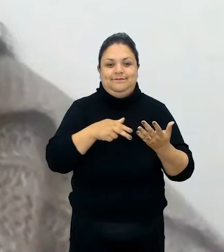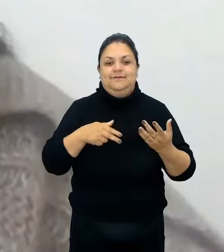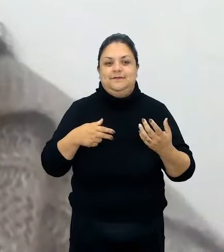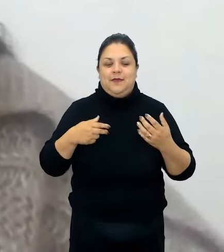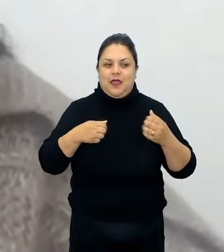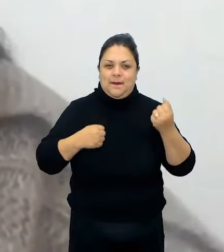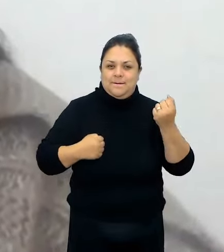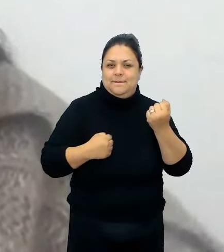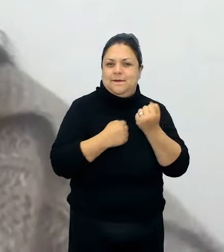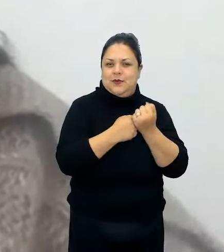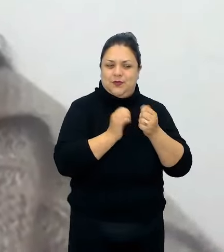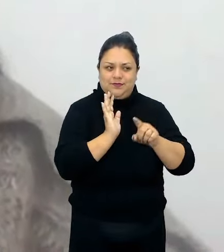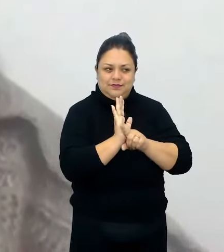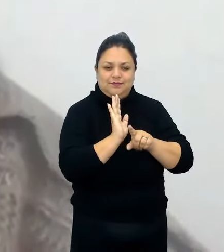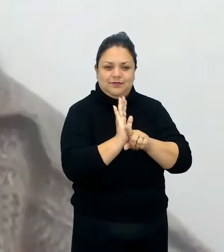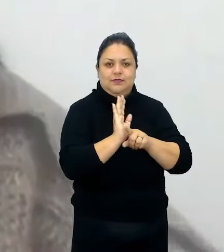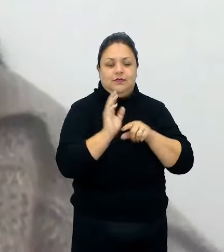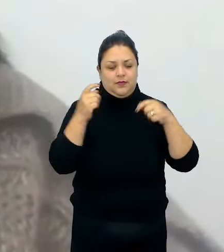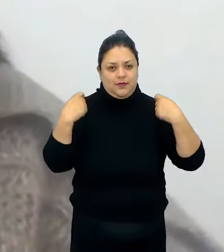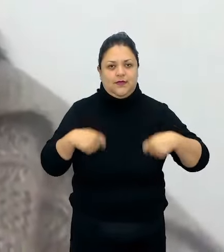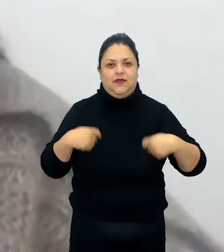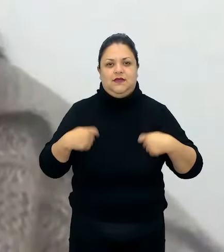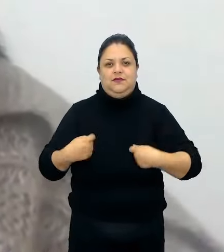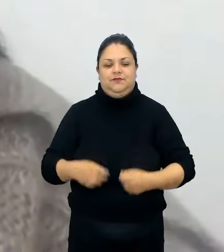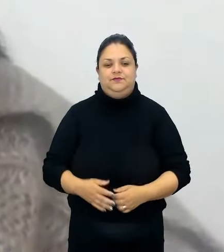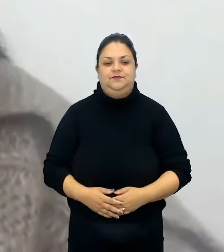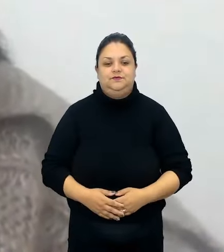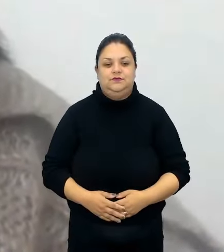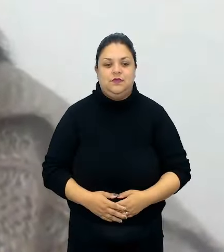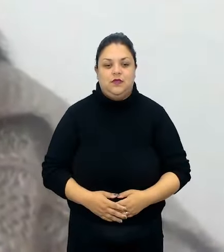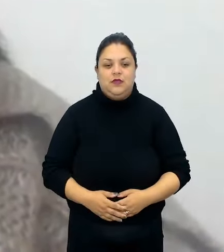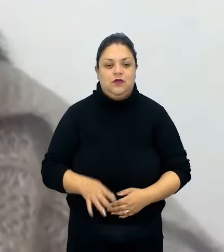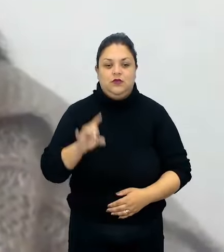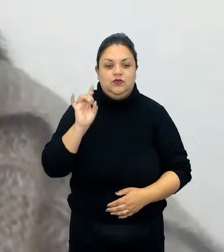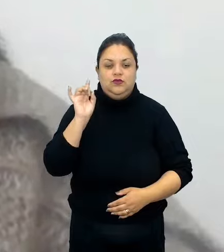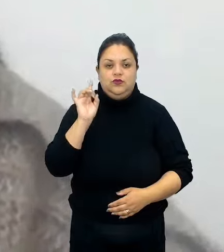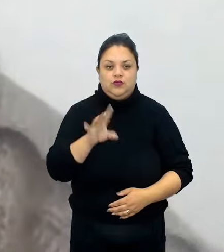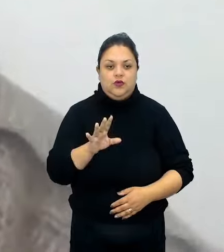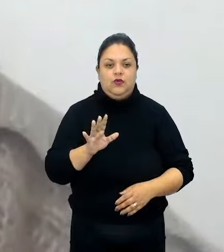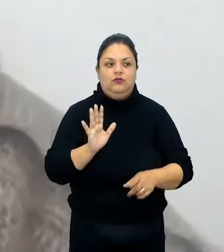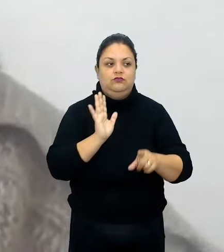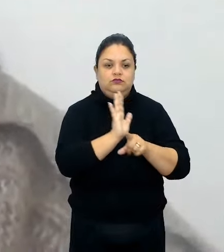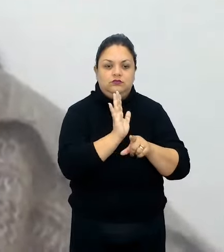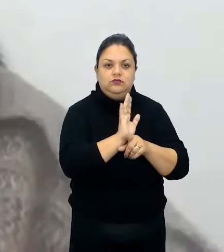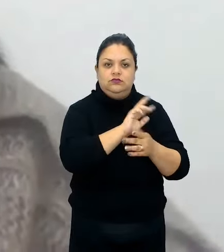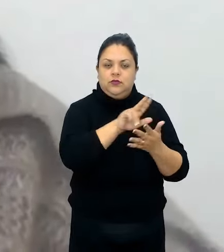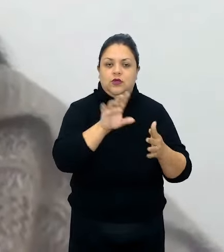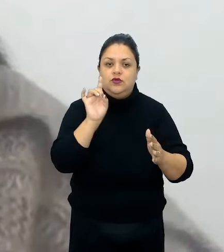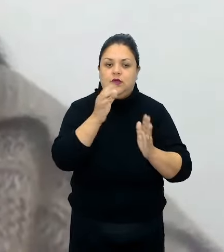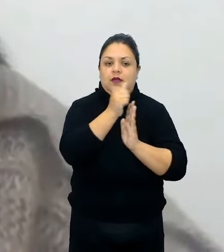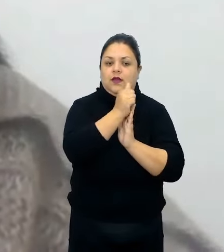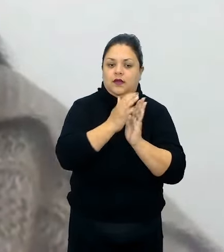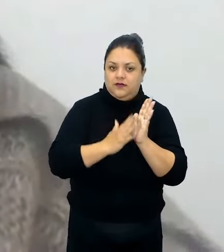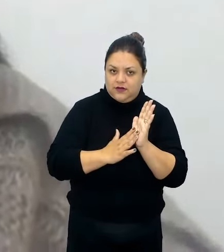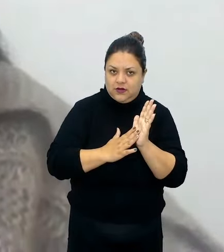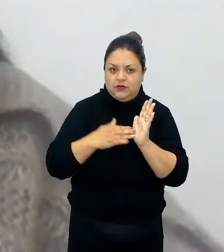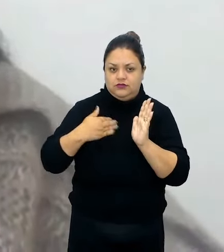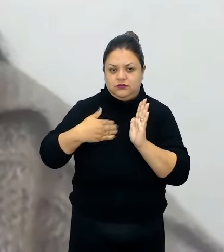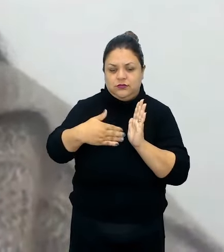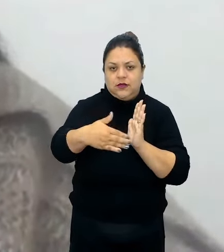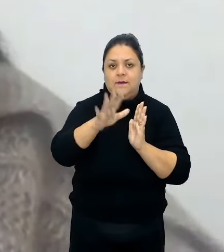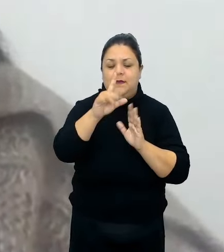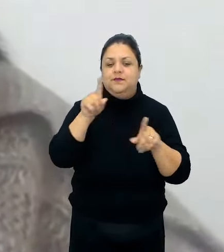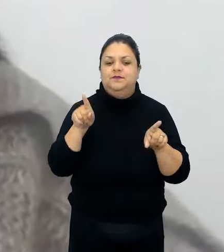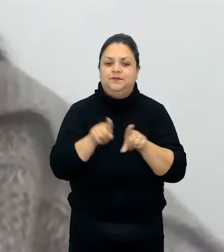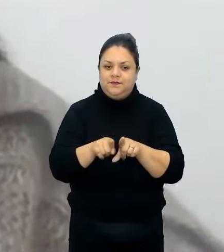bastante apoio, né? Não só na questão de ter um cuidador, né? Para as questões das atividades de vida diária,